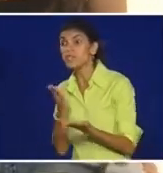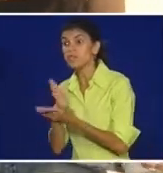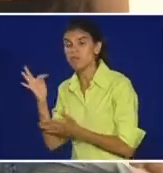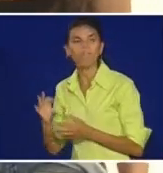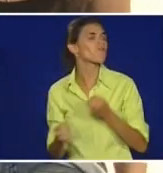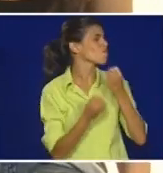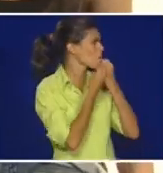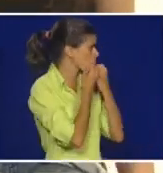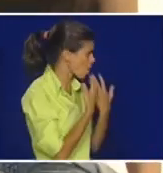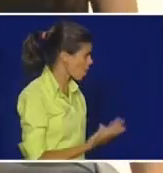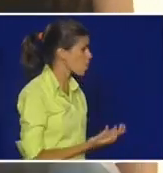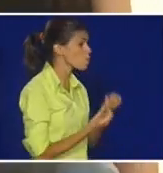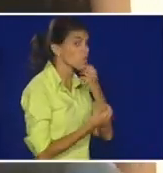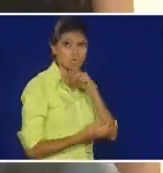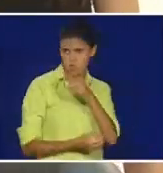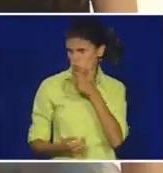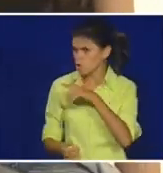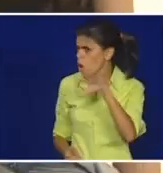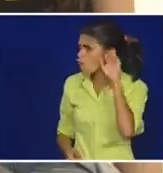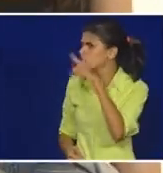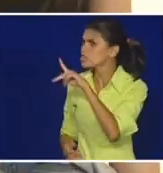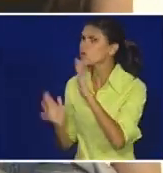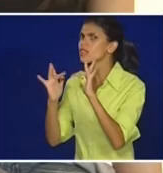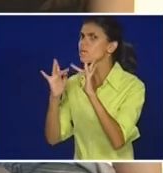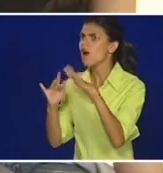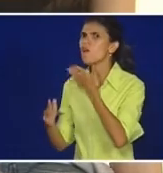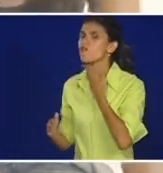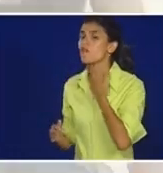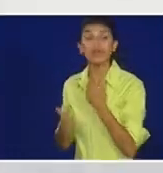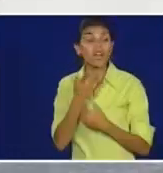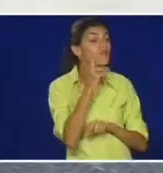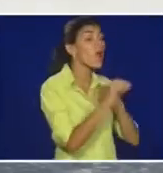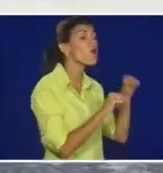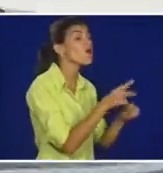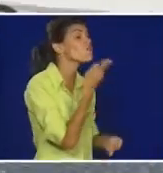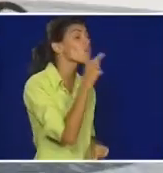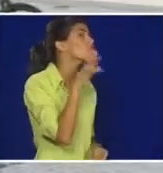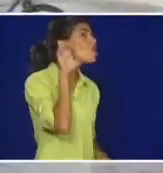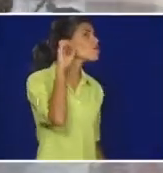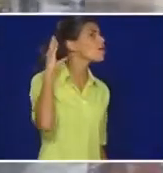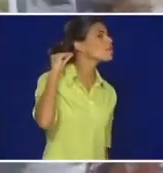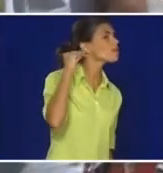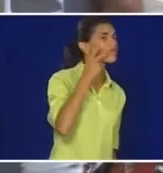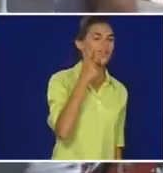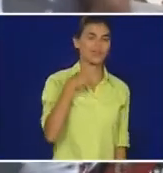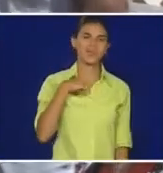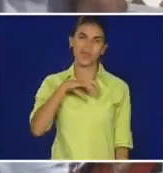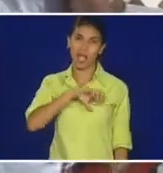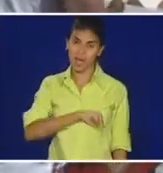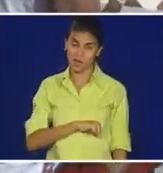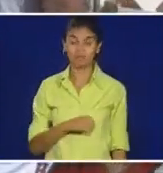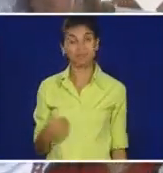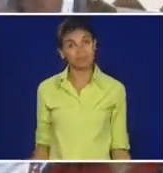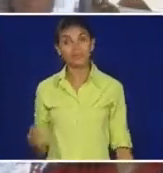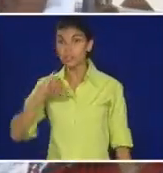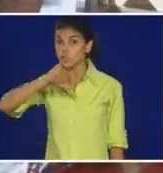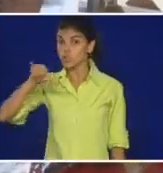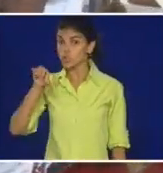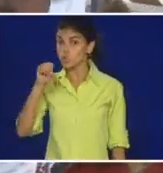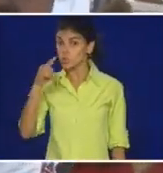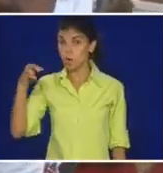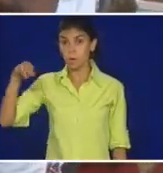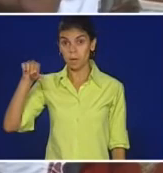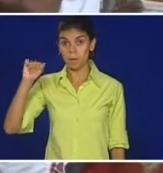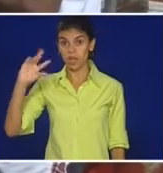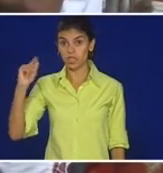Você escuta o seu namorado? Enquanto. O que ele fala pra você que você escuta? João Machado é surdo profundo desde os 9 meses